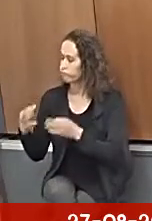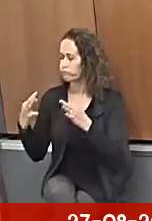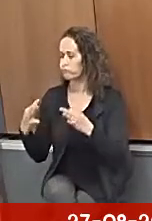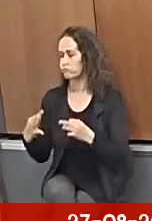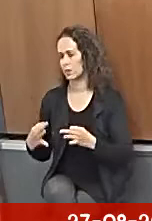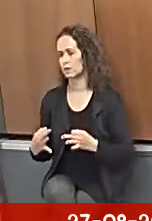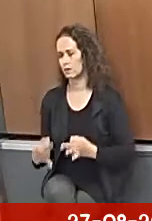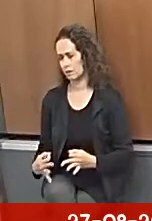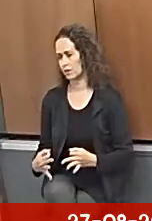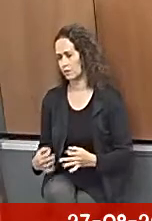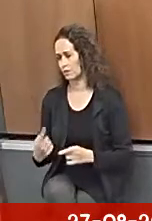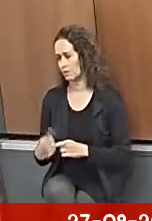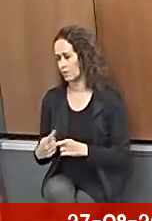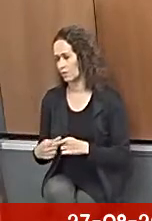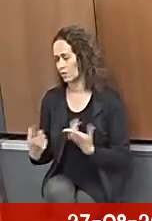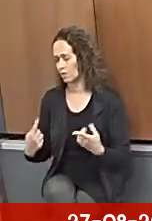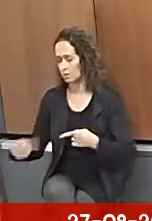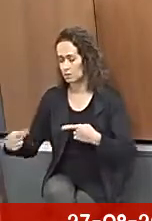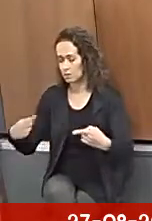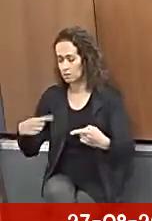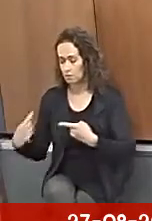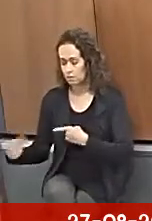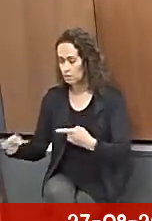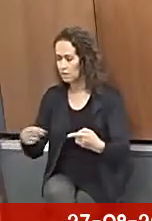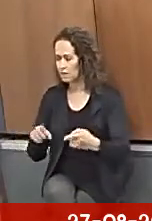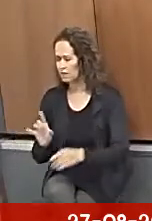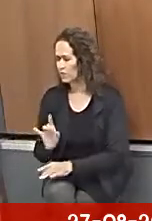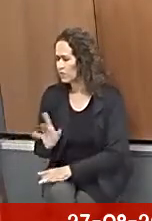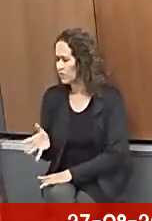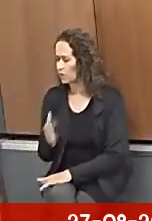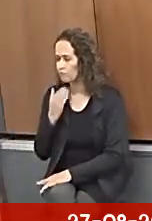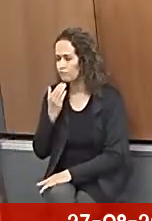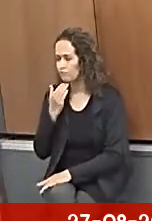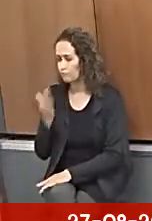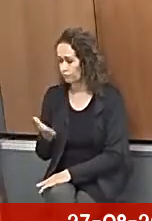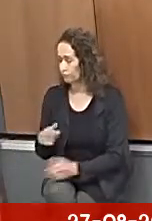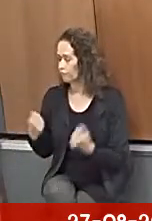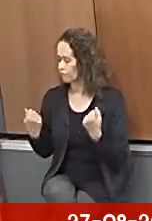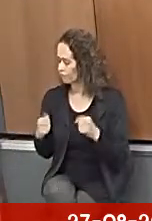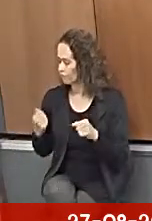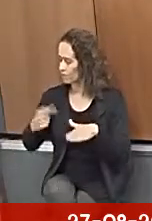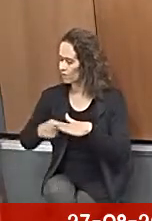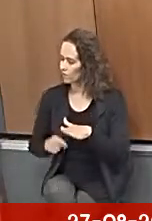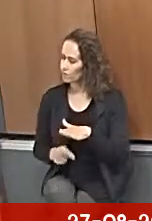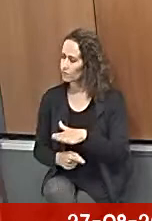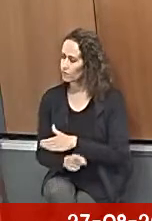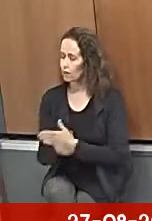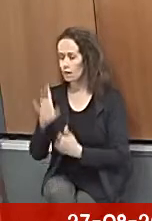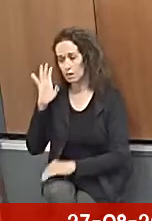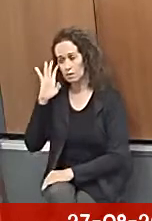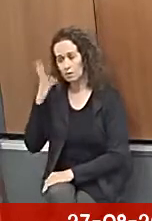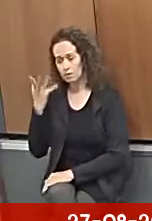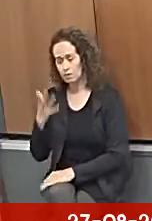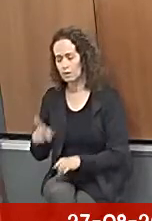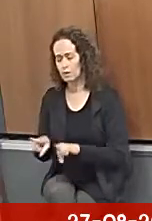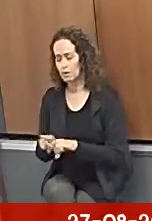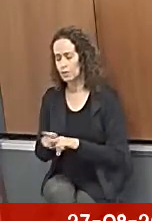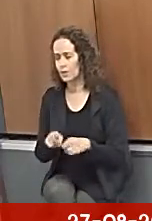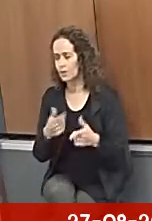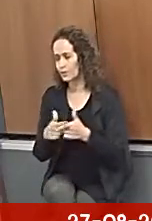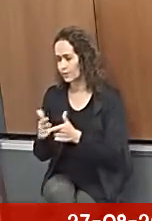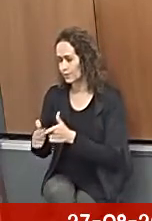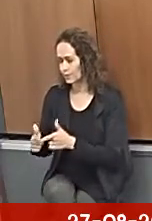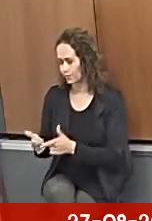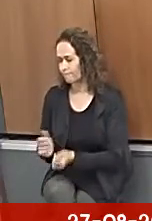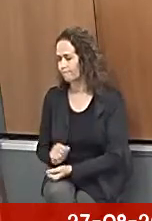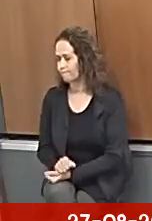discussão nuno leva à efetividade é importante iniciar as discussões como a gente está fazendo mas é importante também esquecer